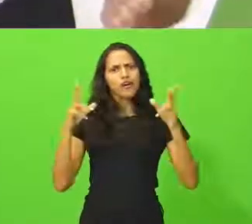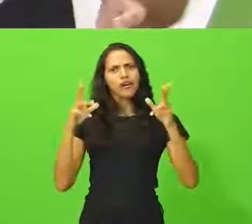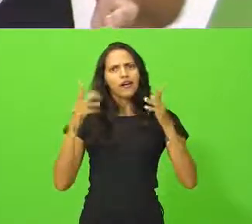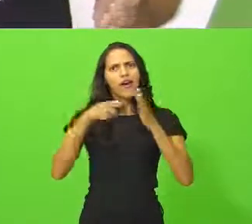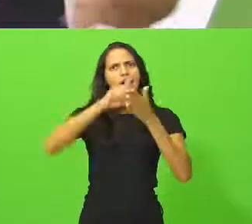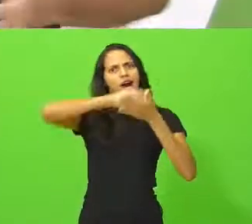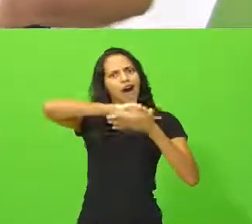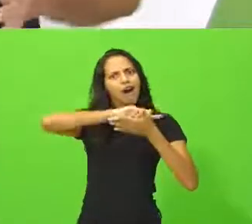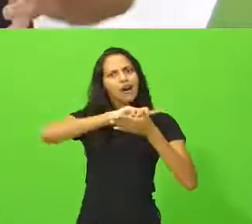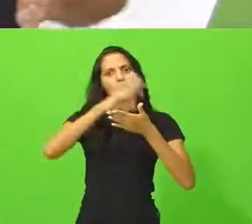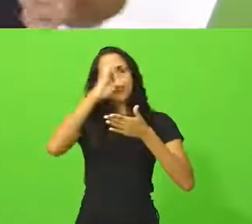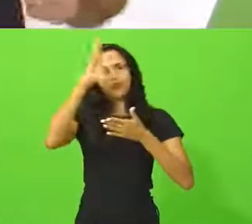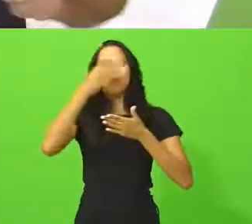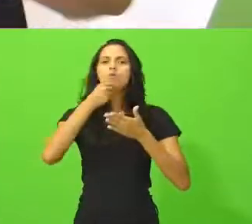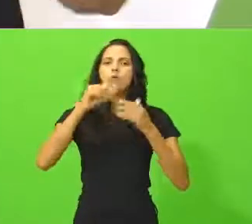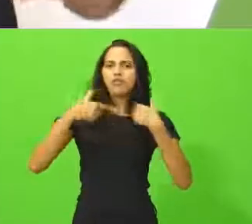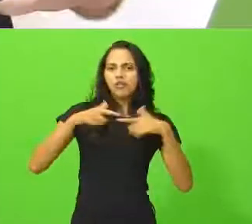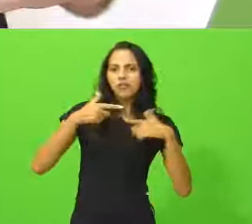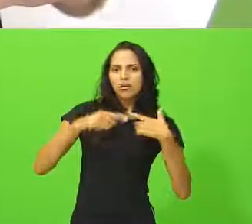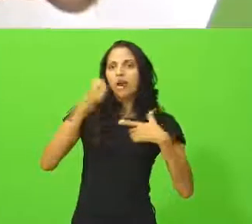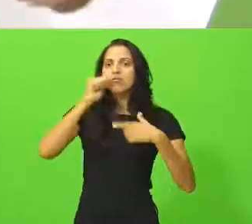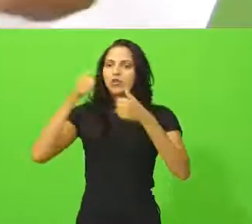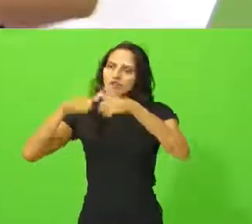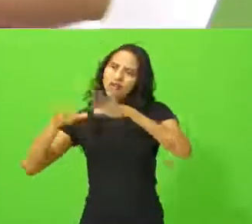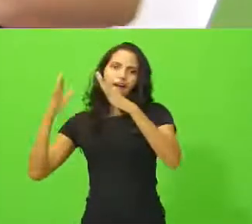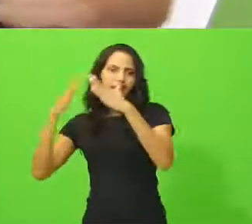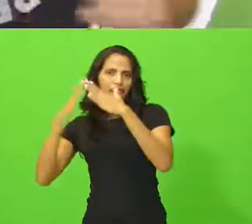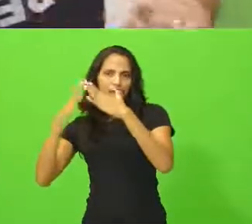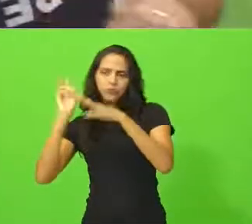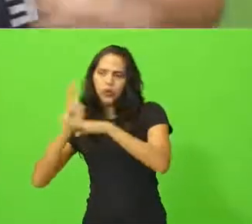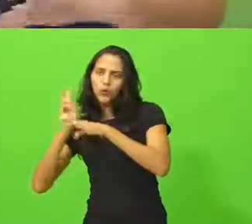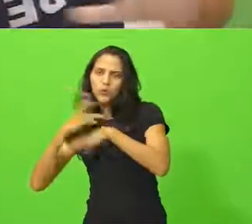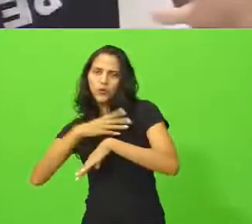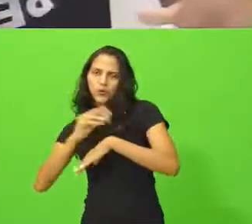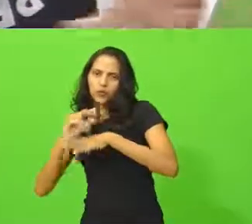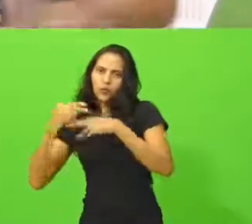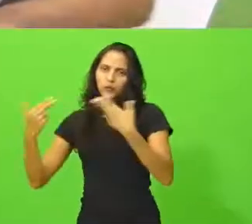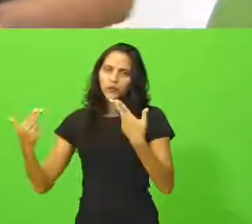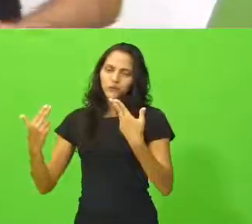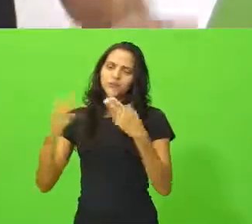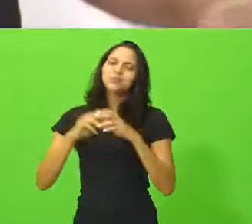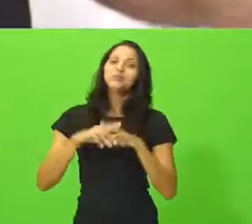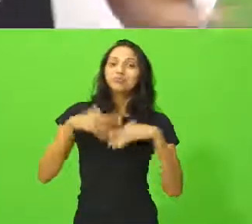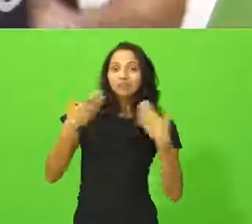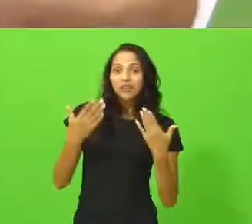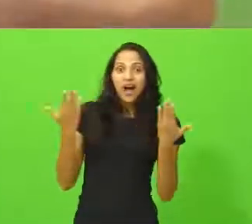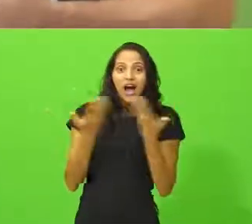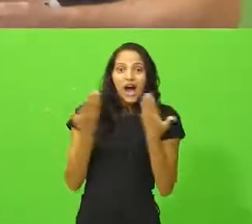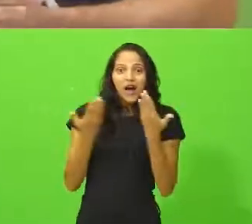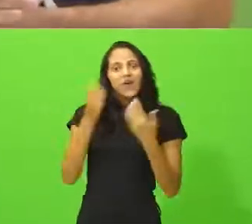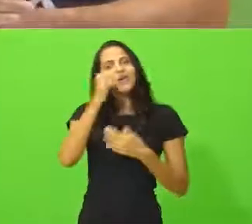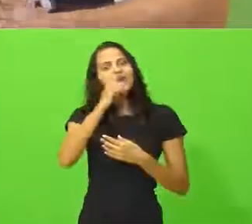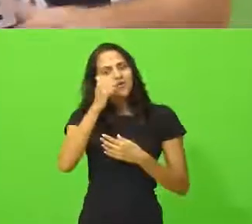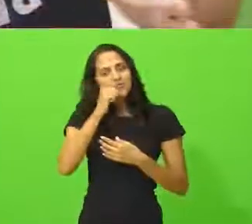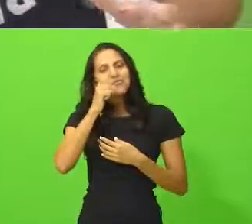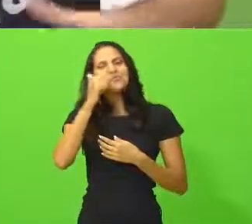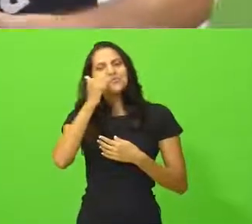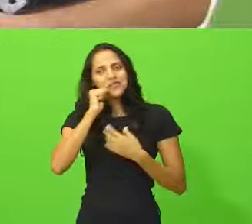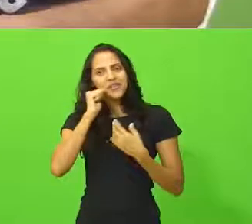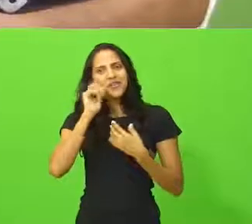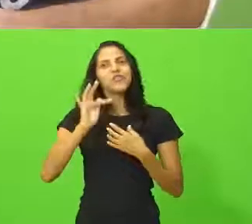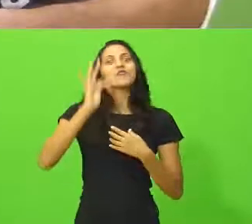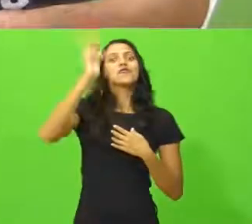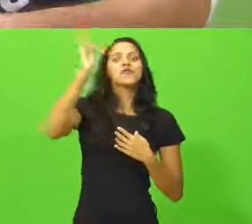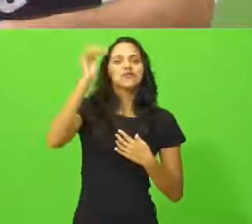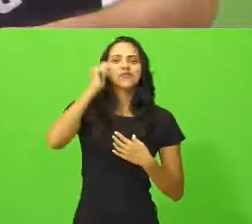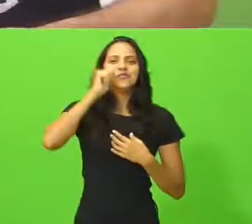de valores. A gente está notando aqui. Beleza? Então, mulheres, no futuro aí vocês vão